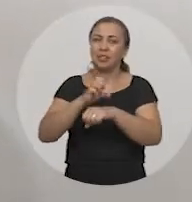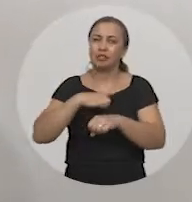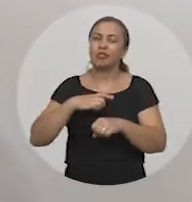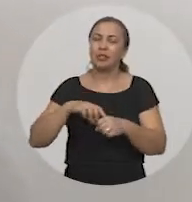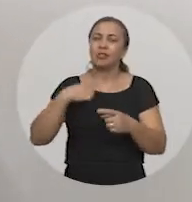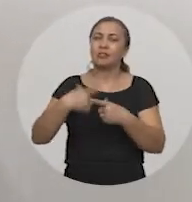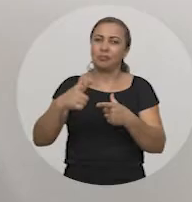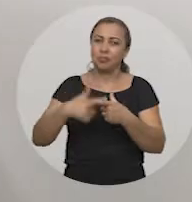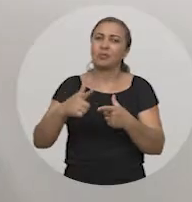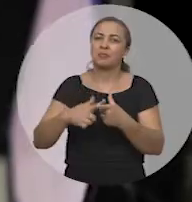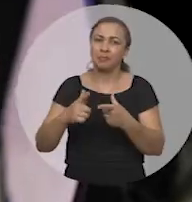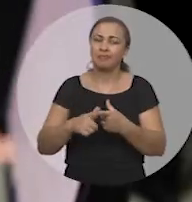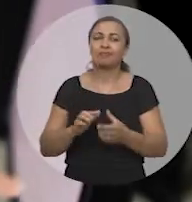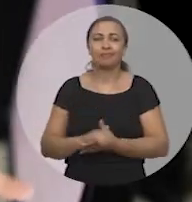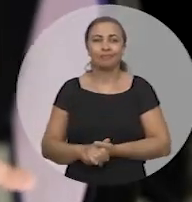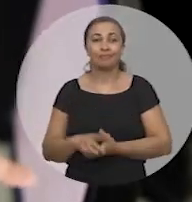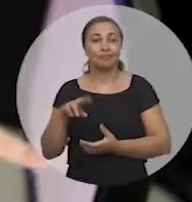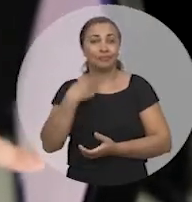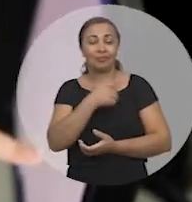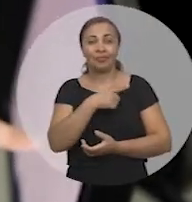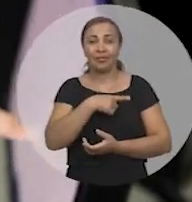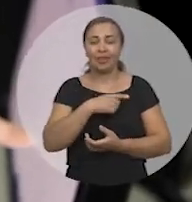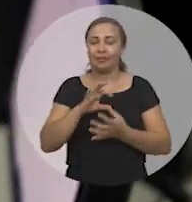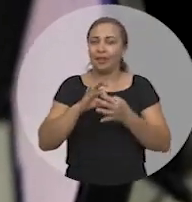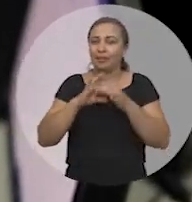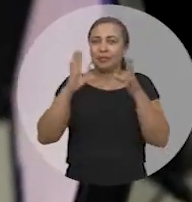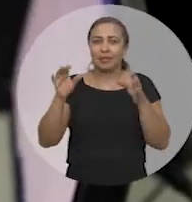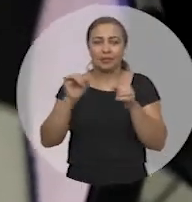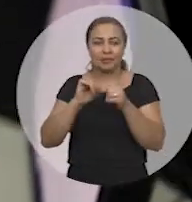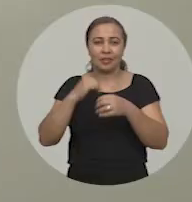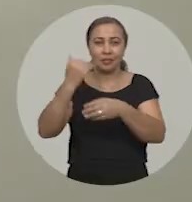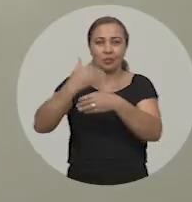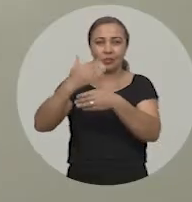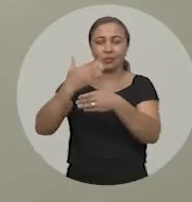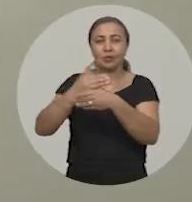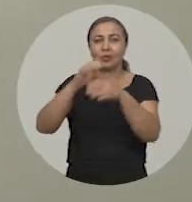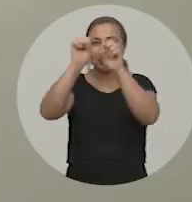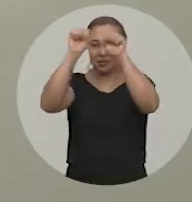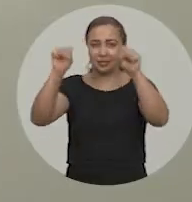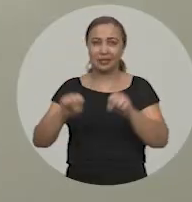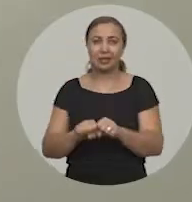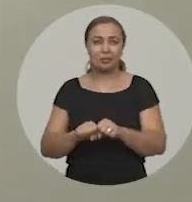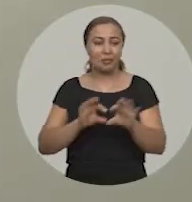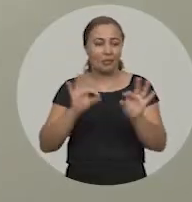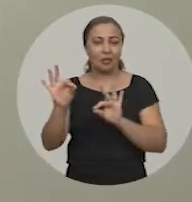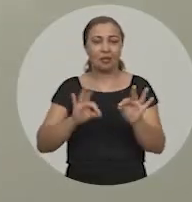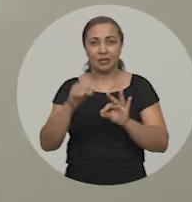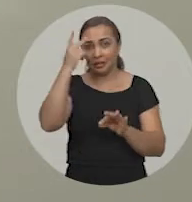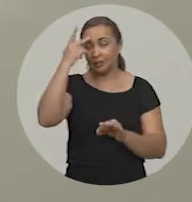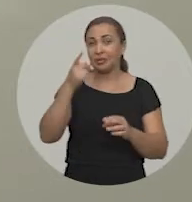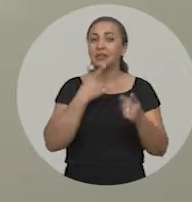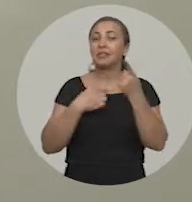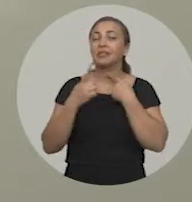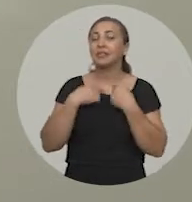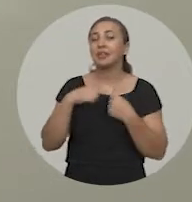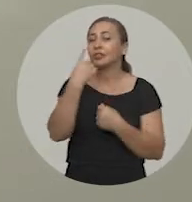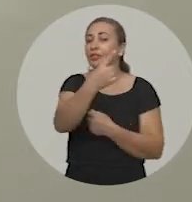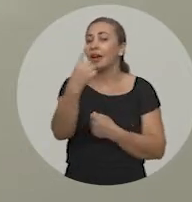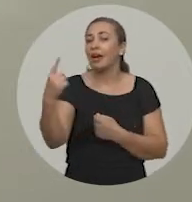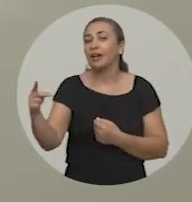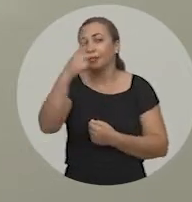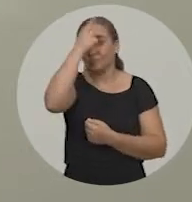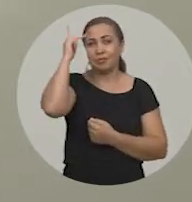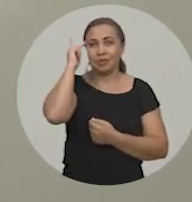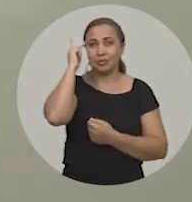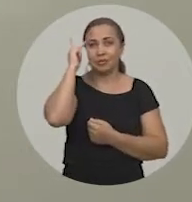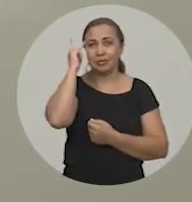estado teria colapsado. Nós tivemos a oportunidade de fazer um sistema, de construir um sistema moldado às necessidades dos usuários.